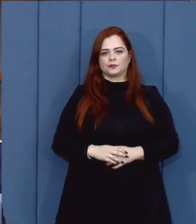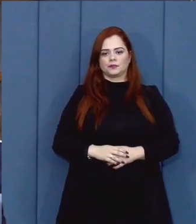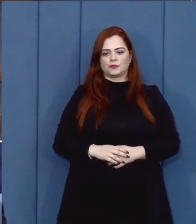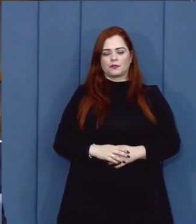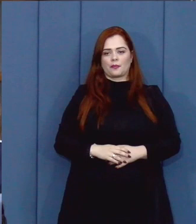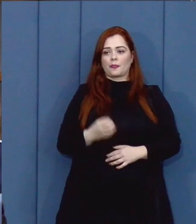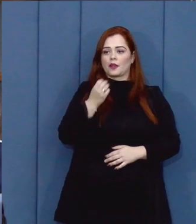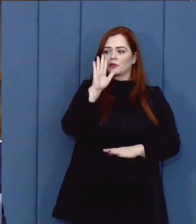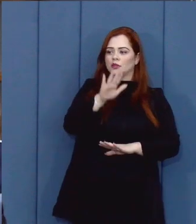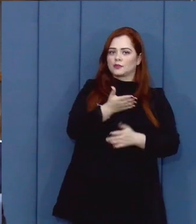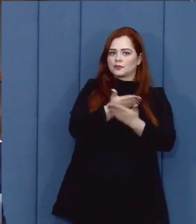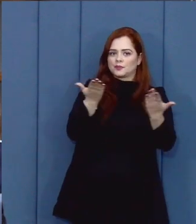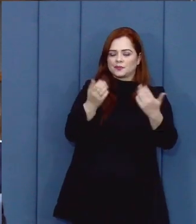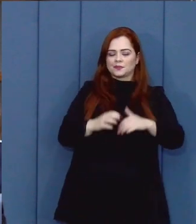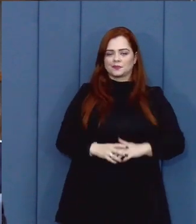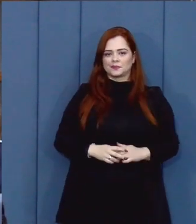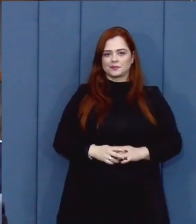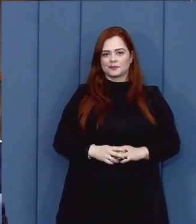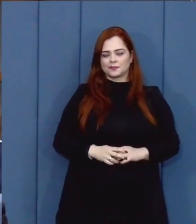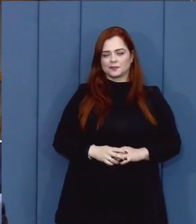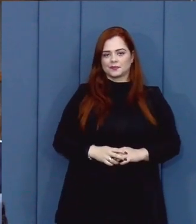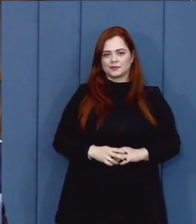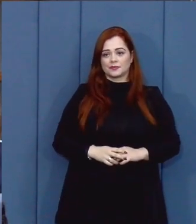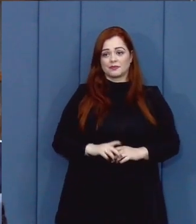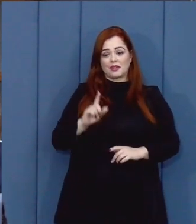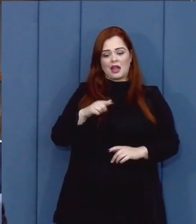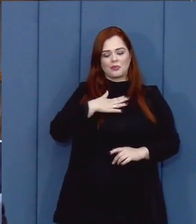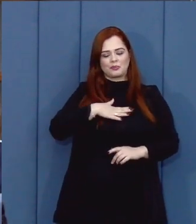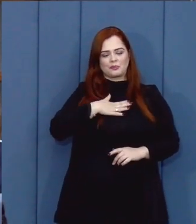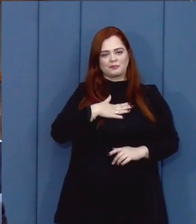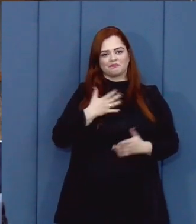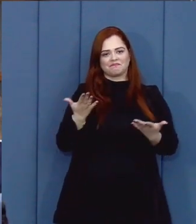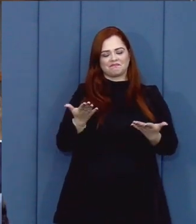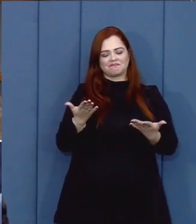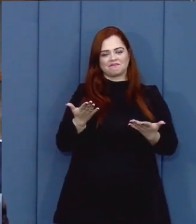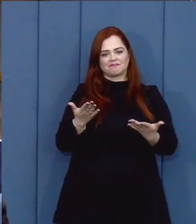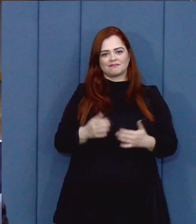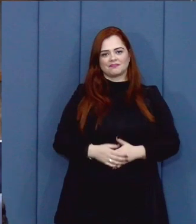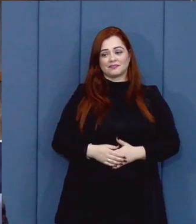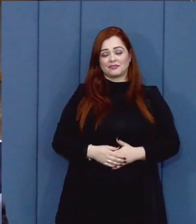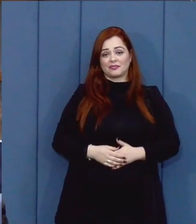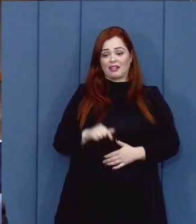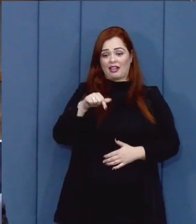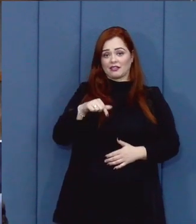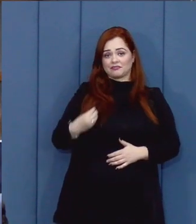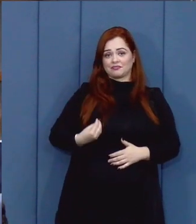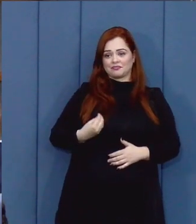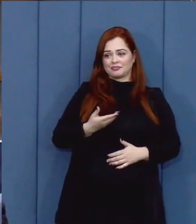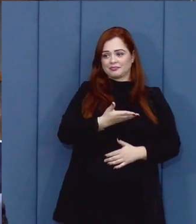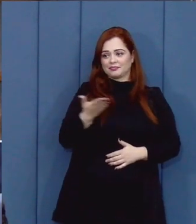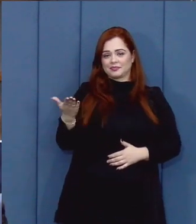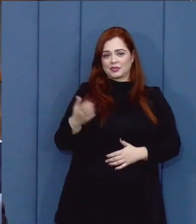Bem, boa tarde a todos. É uma grande satisfação estar presente aqui.